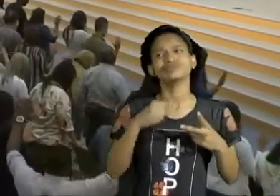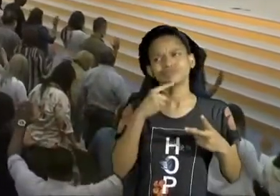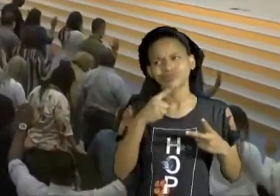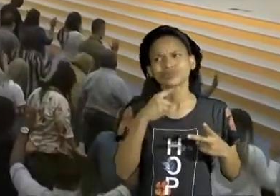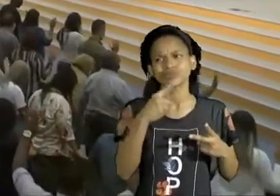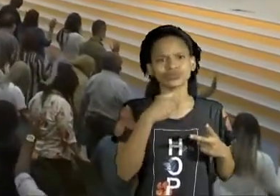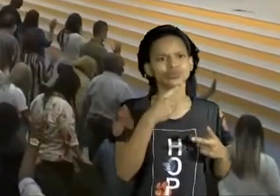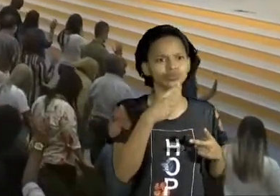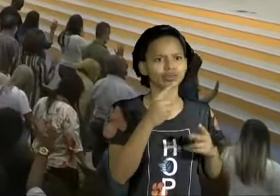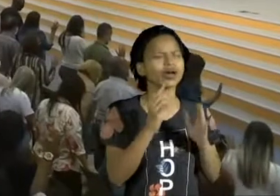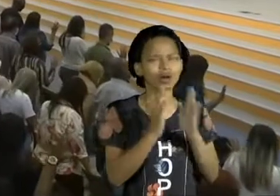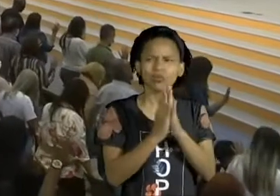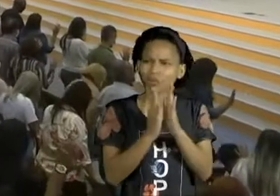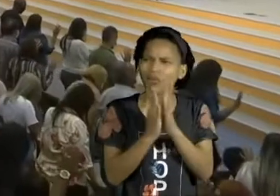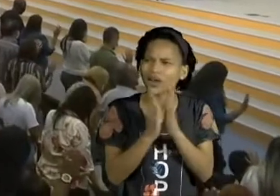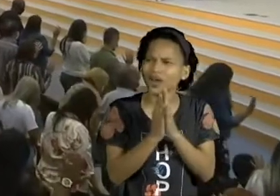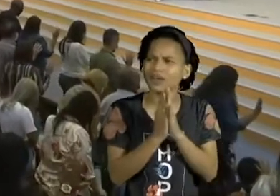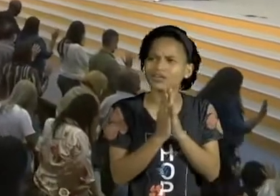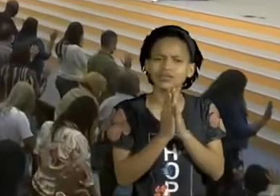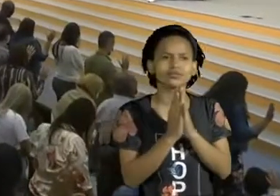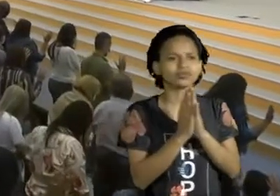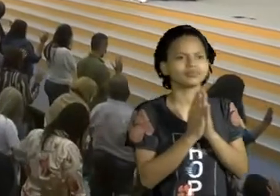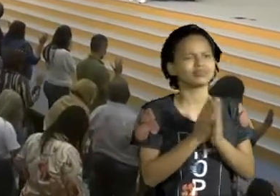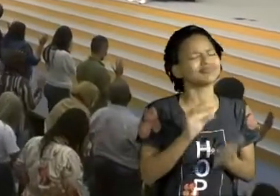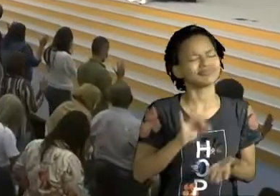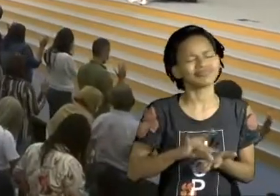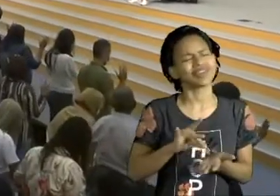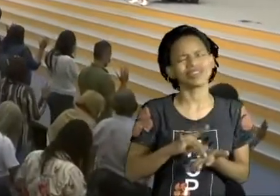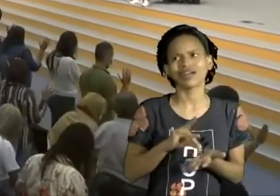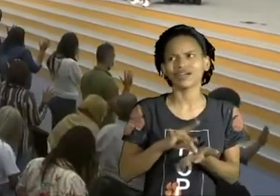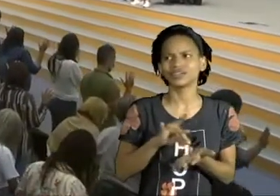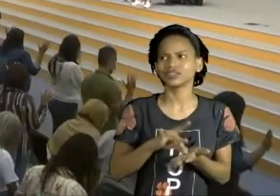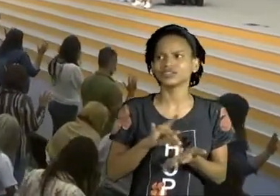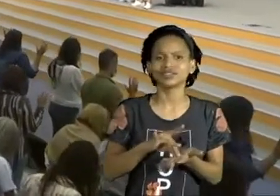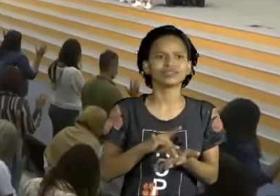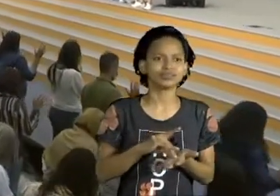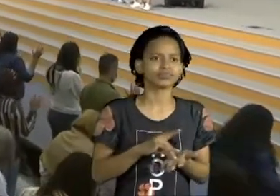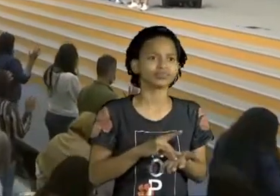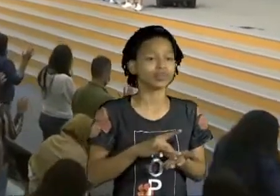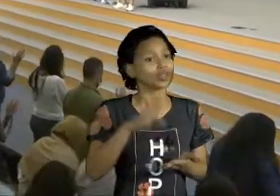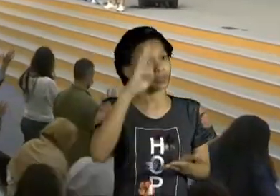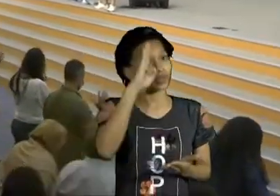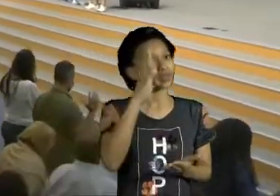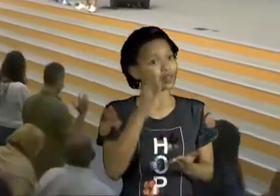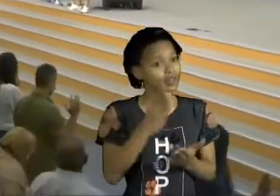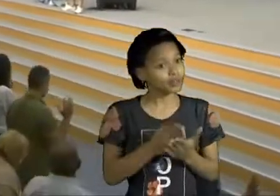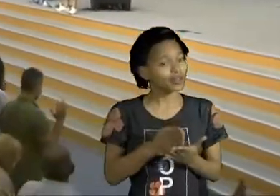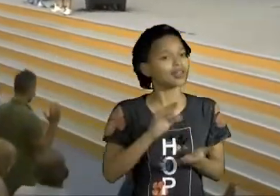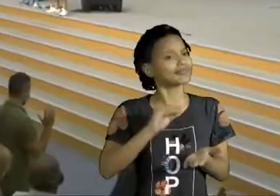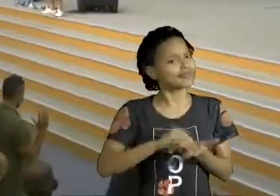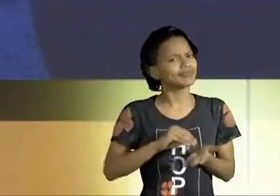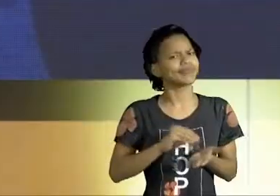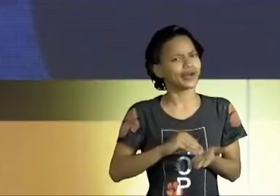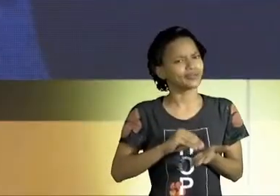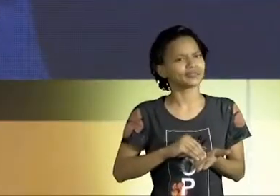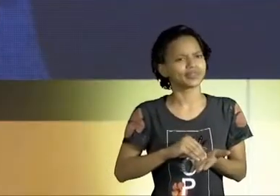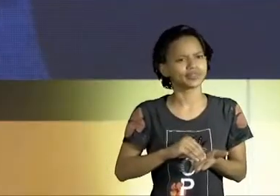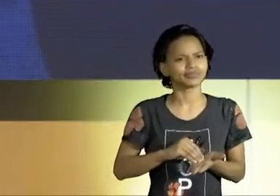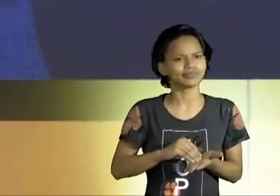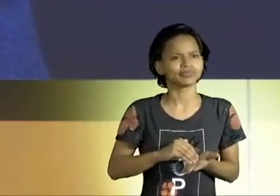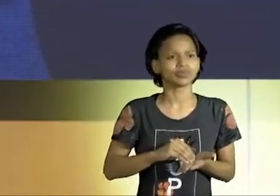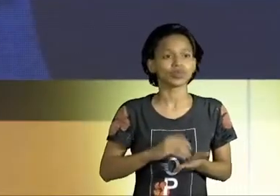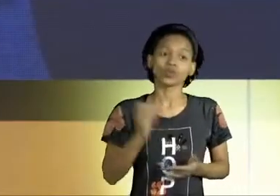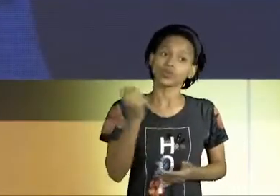sincero. É melhor uma incredulidade sincera e confessada que precisa ser trabalhada do que uma falsa fé.